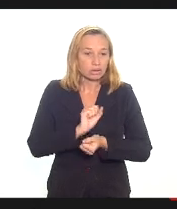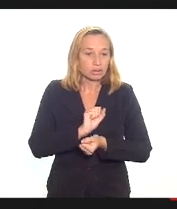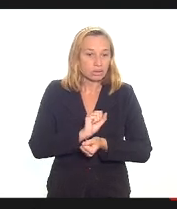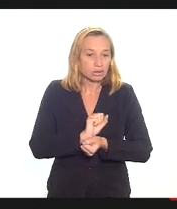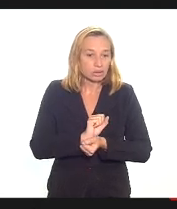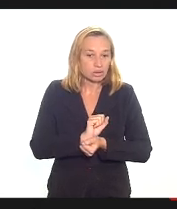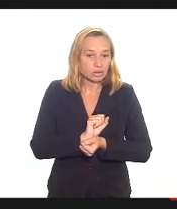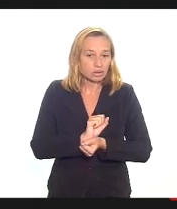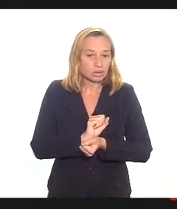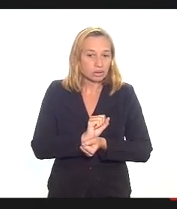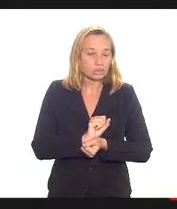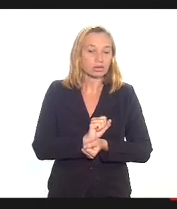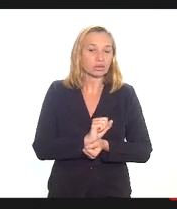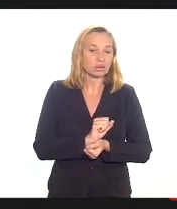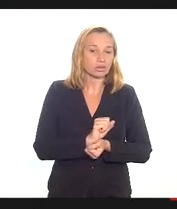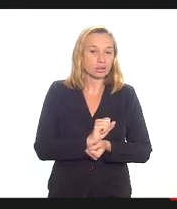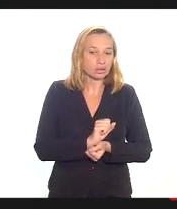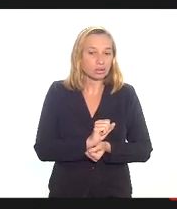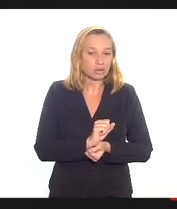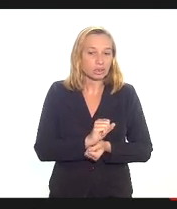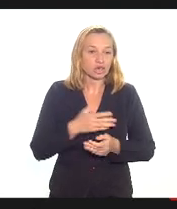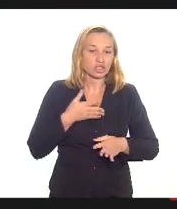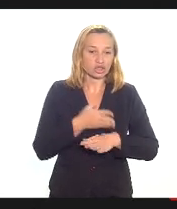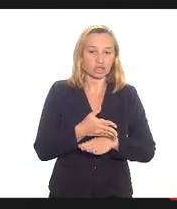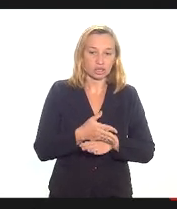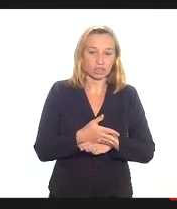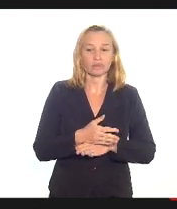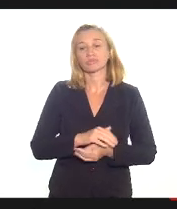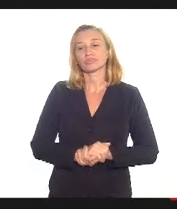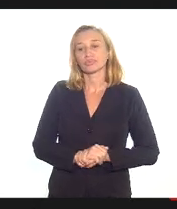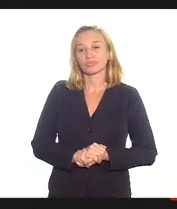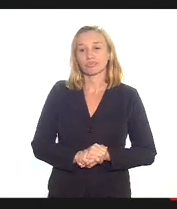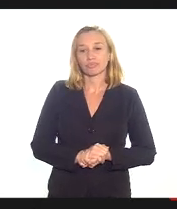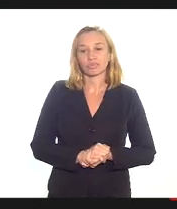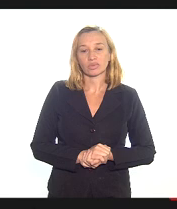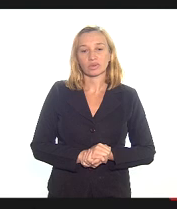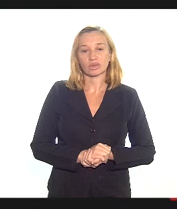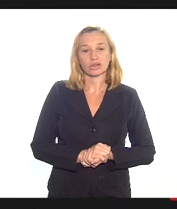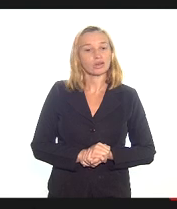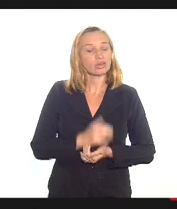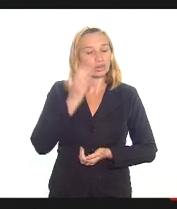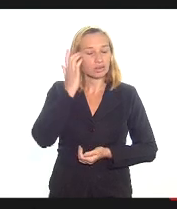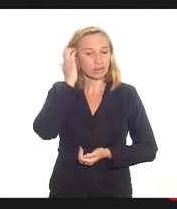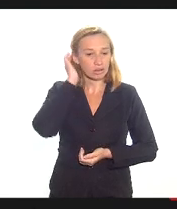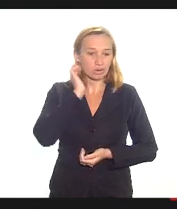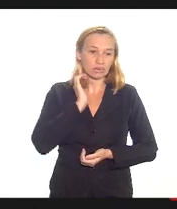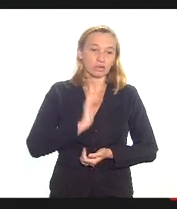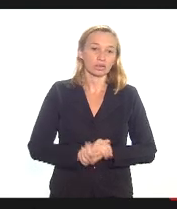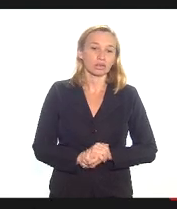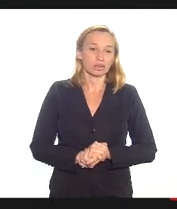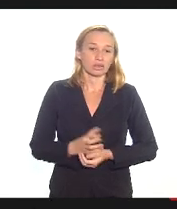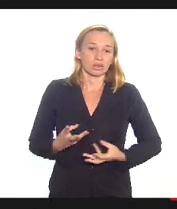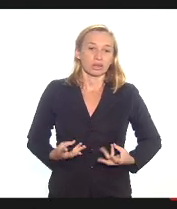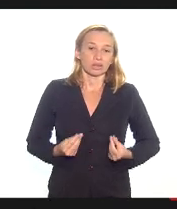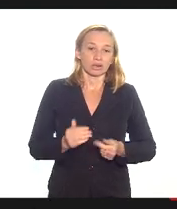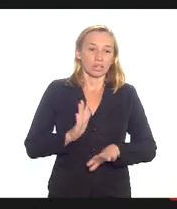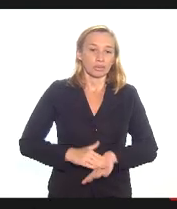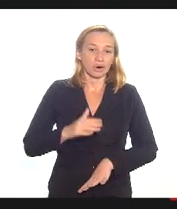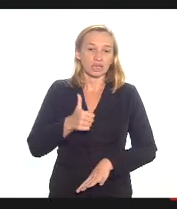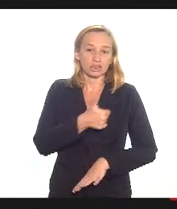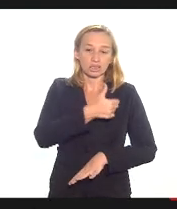nem chegar a 1, ou seja, de repente a gente tinha critérios de rateio que levavam a despesas a mais